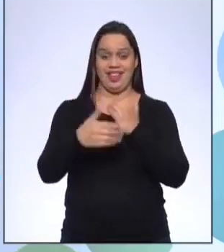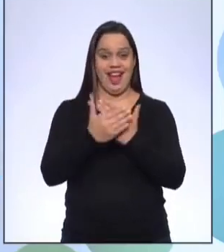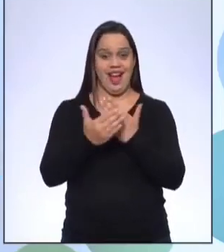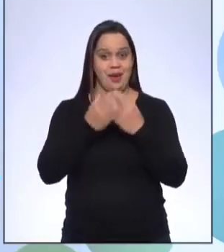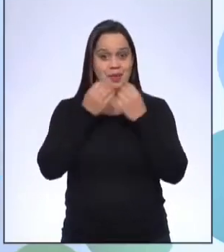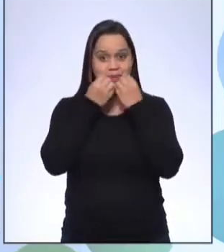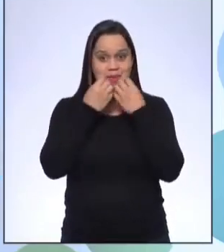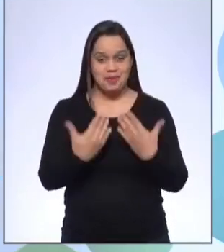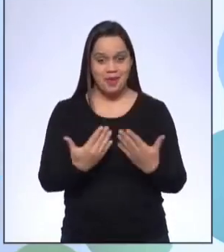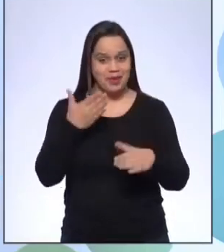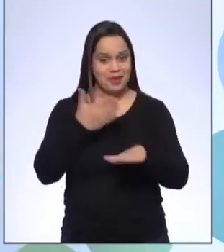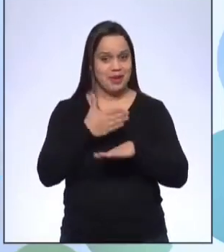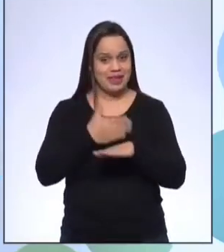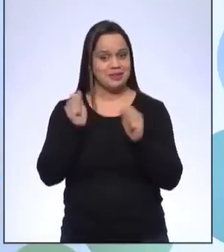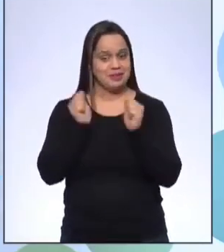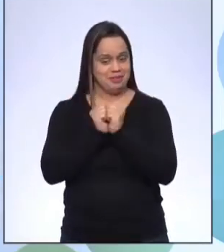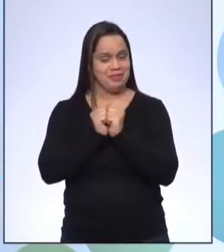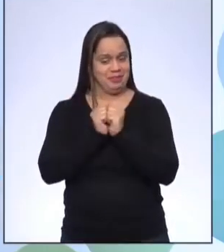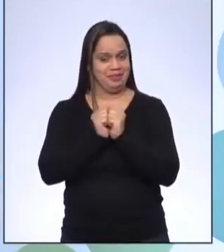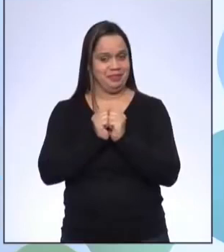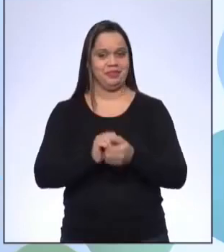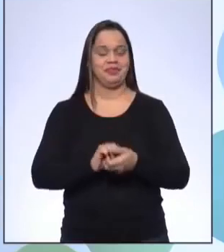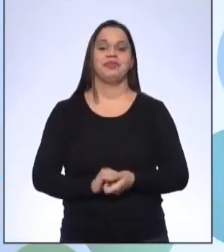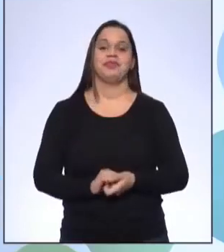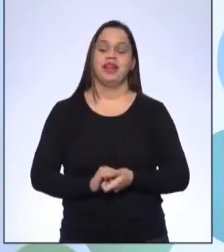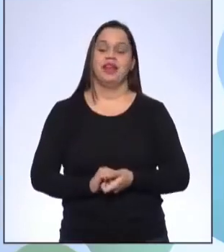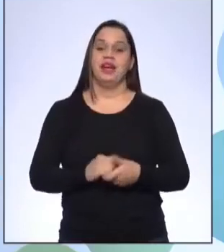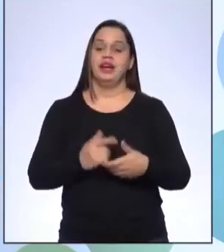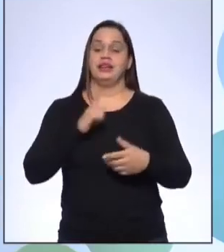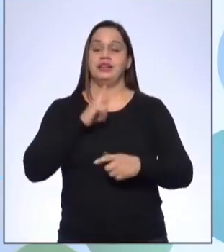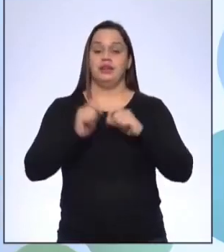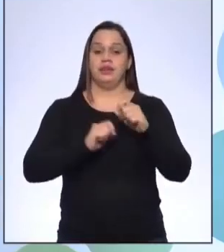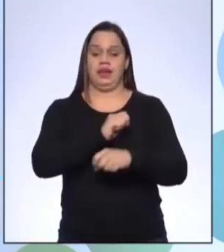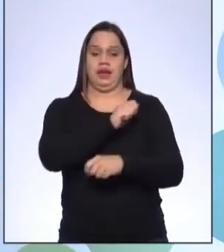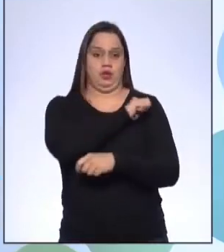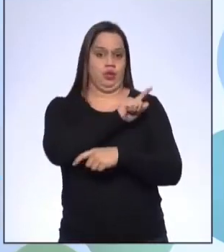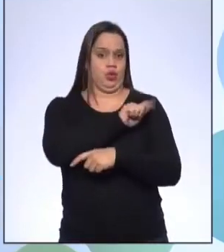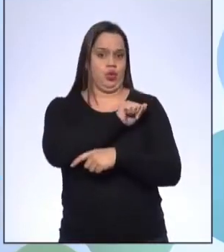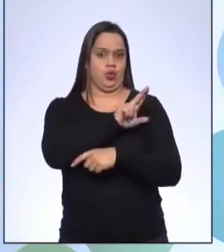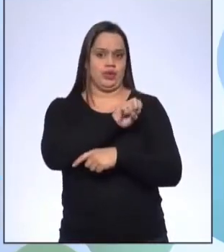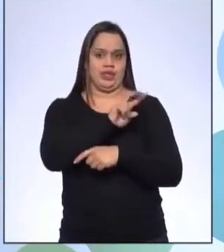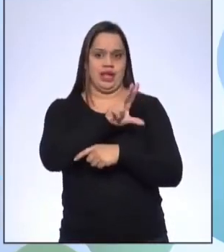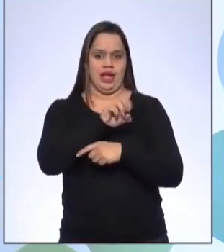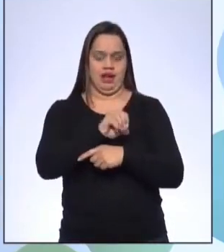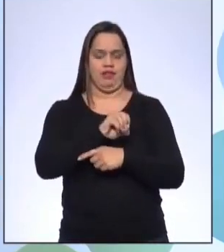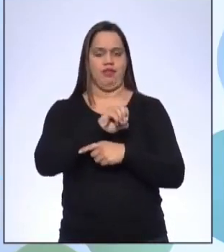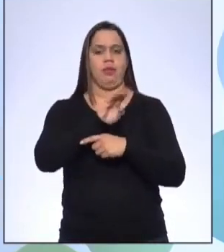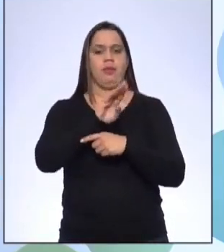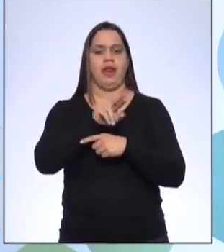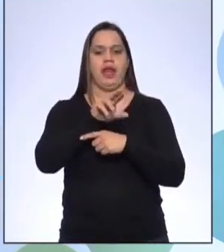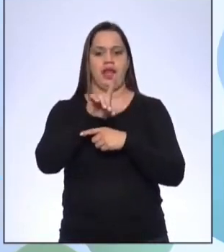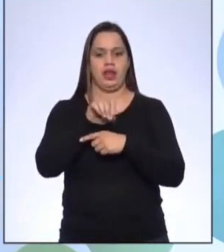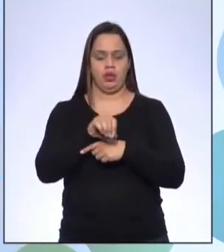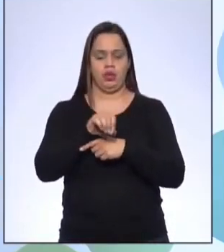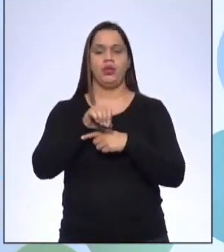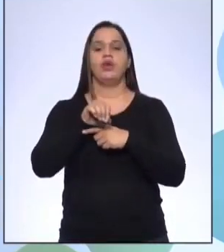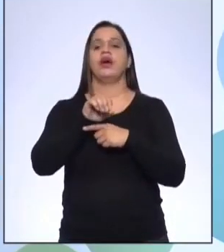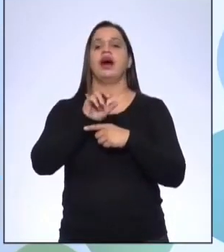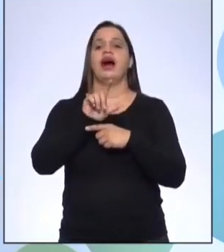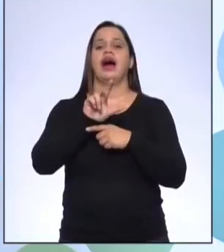e estar participando com a gente. Bom, a gente tem o Gustavo, o Brandon, o Rafael, o